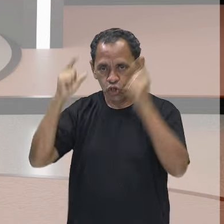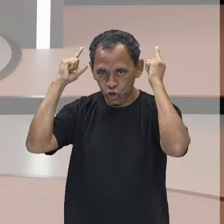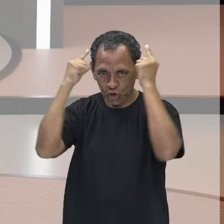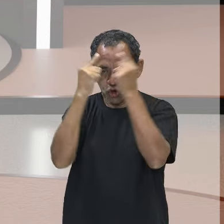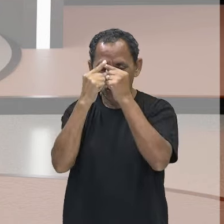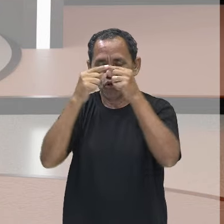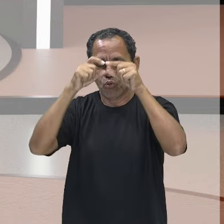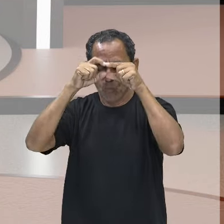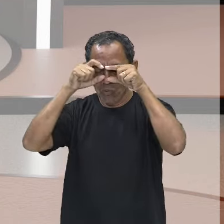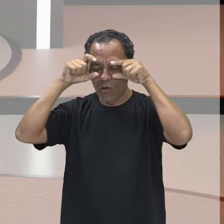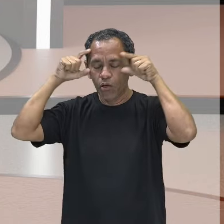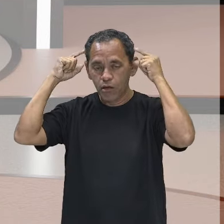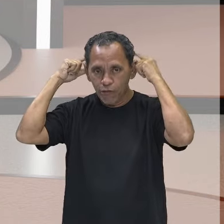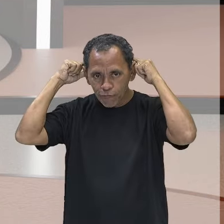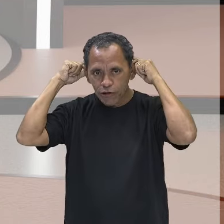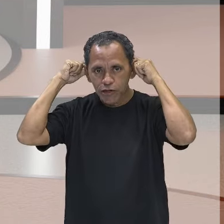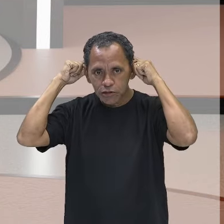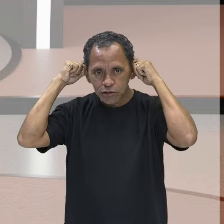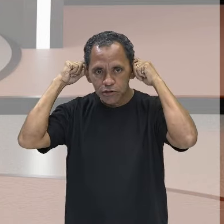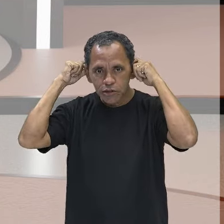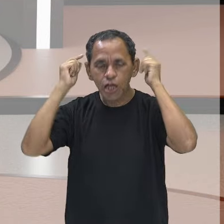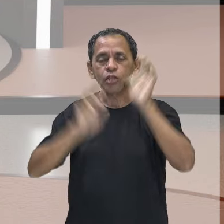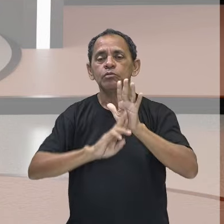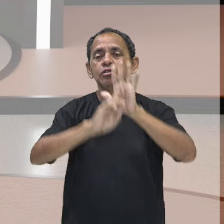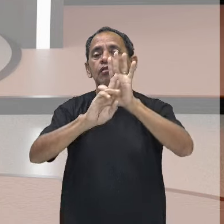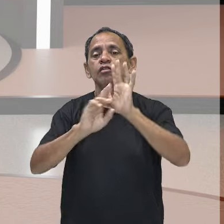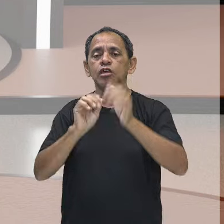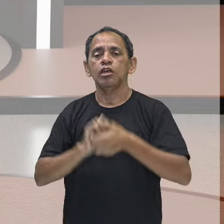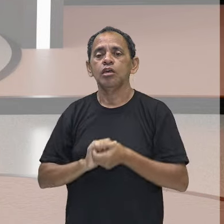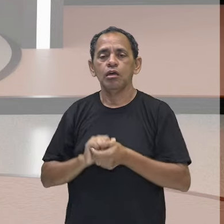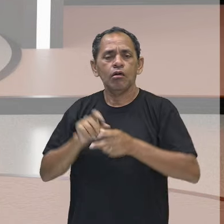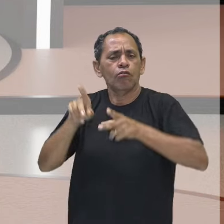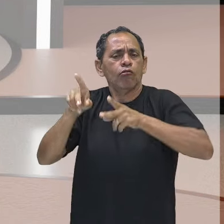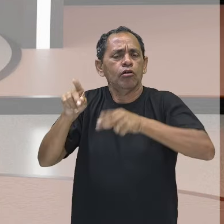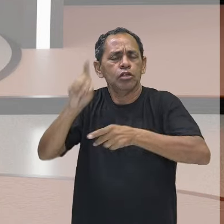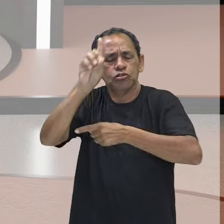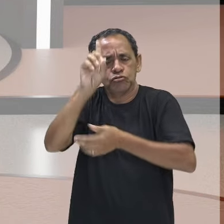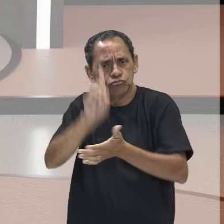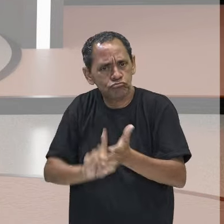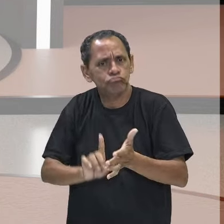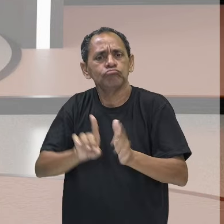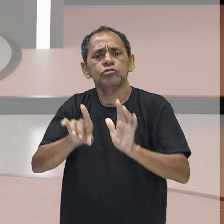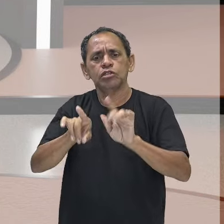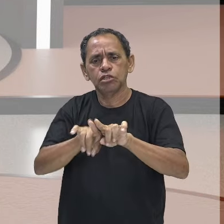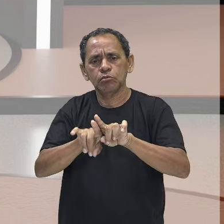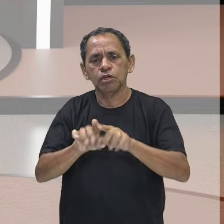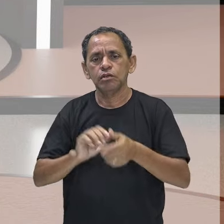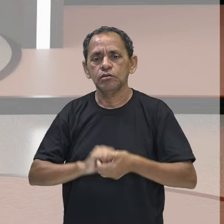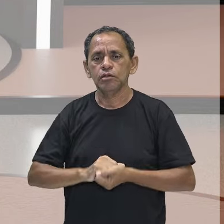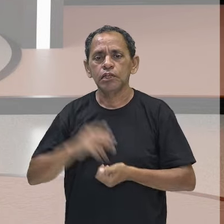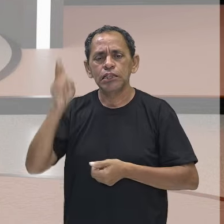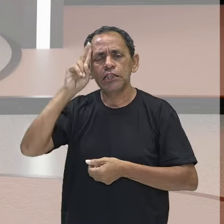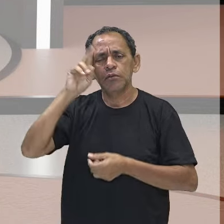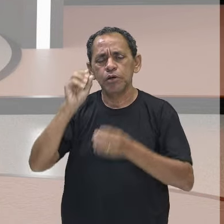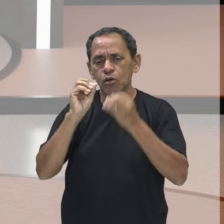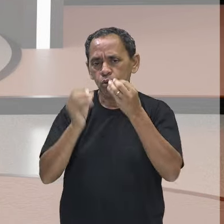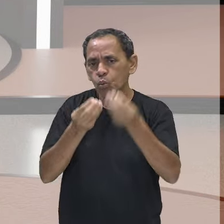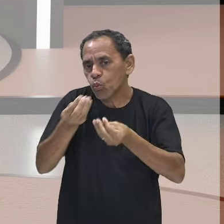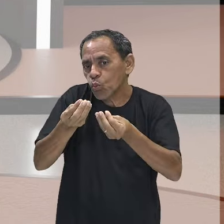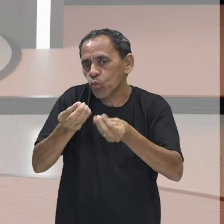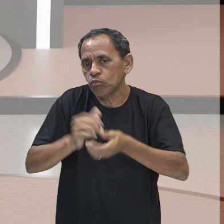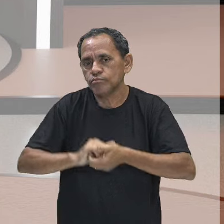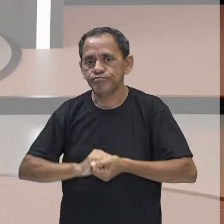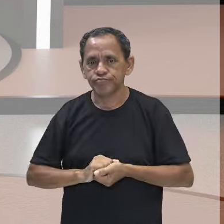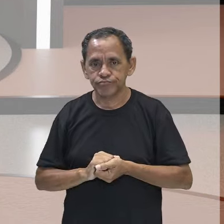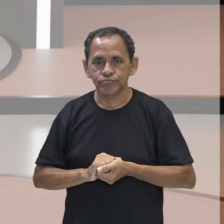a imparcialidade e a igualdade dos direitos. Vocês devem lembrar, tá, gente, que